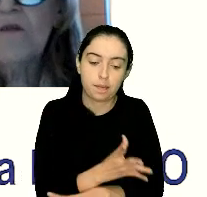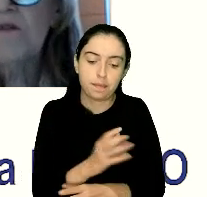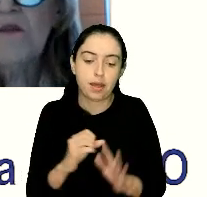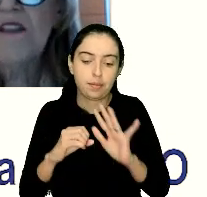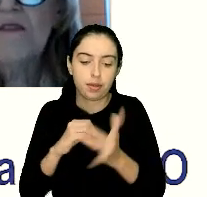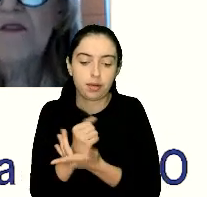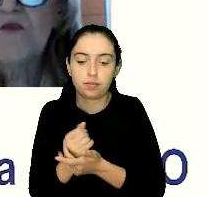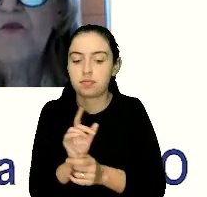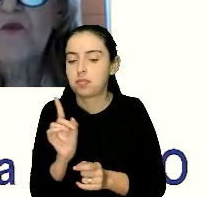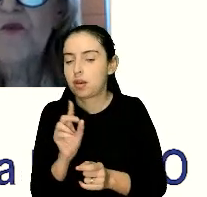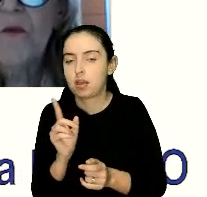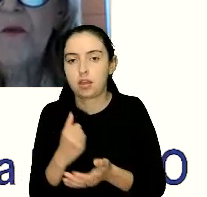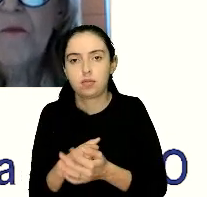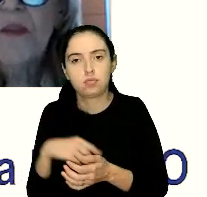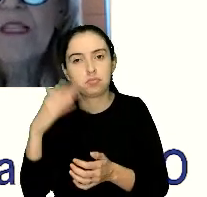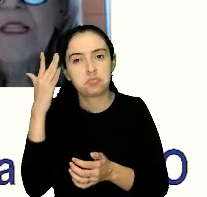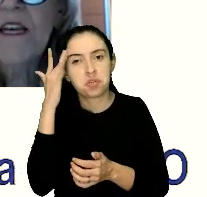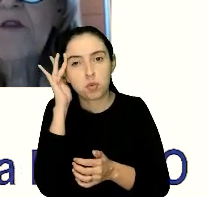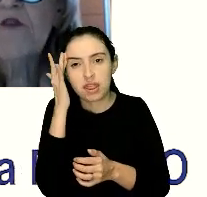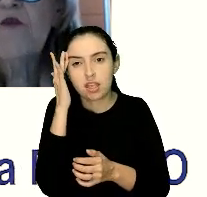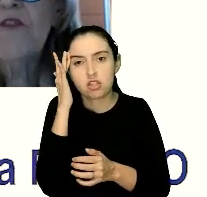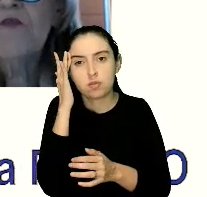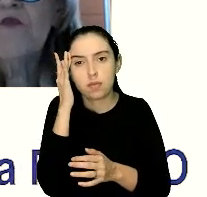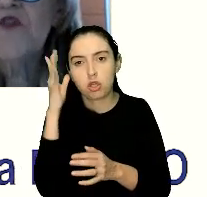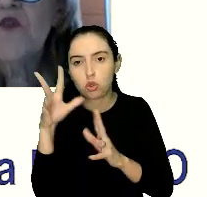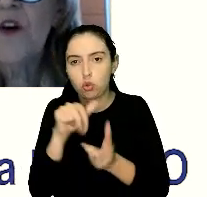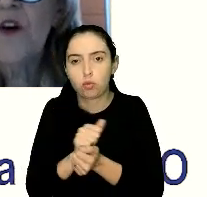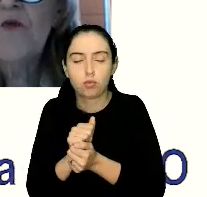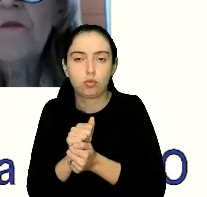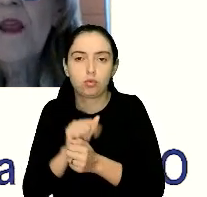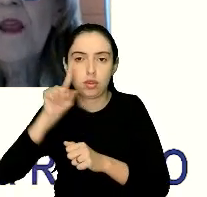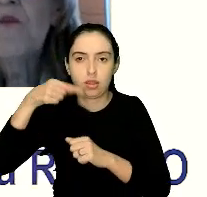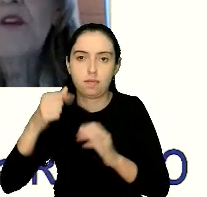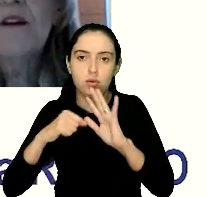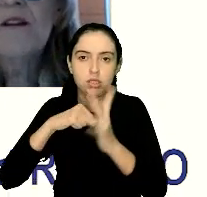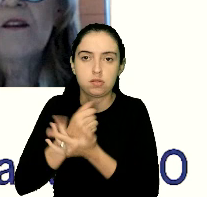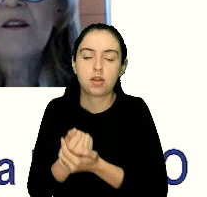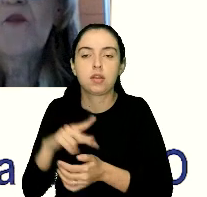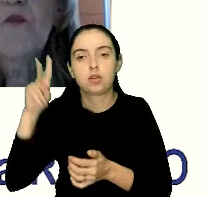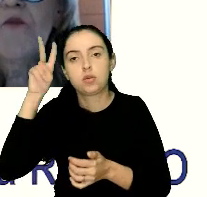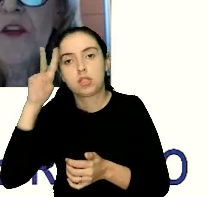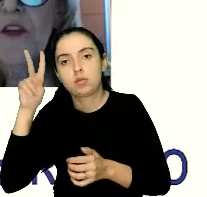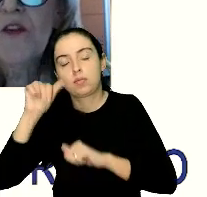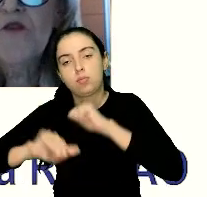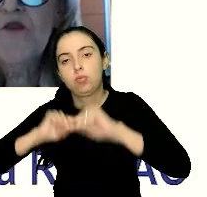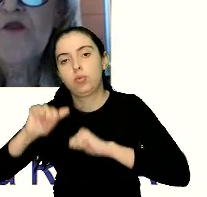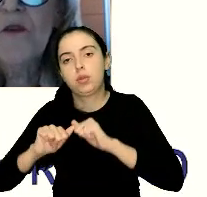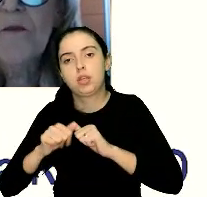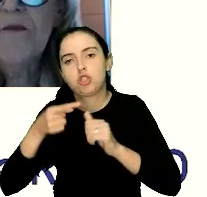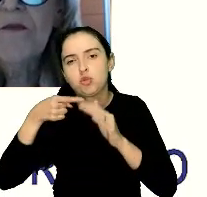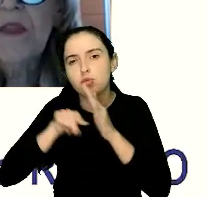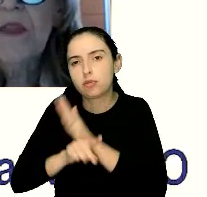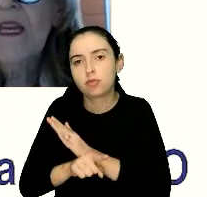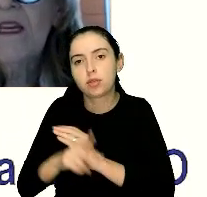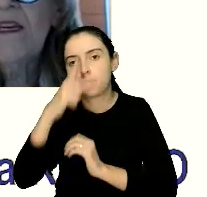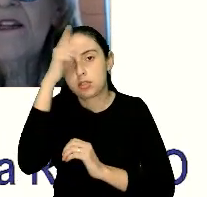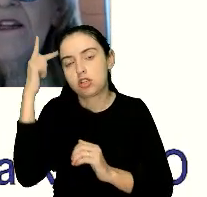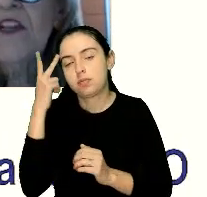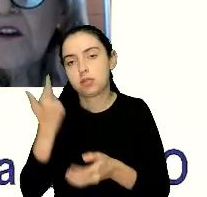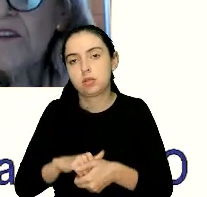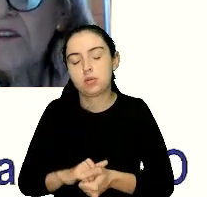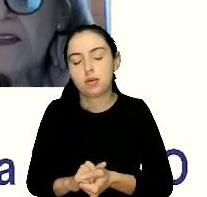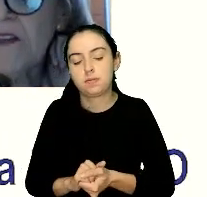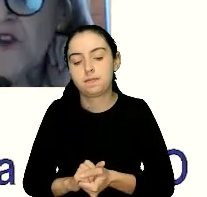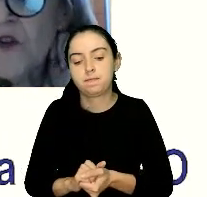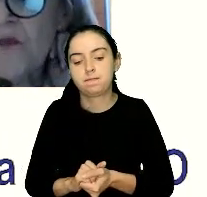ninguém vai ter a mesma percepção do mundo. Sempre todo fato histórico muda profundamente a pessoa. E